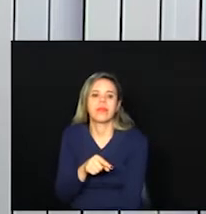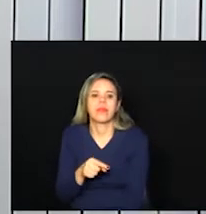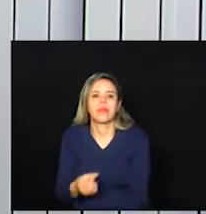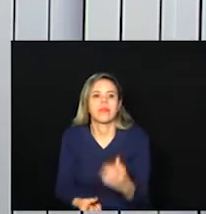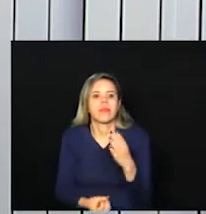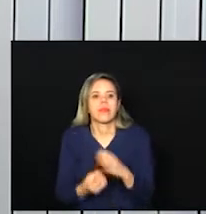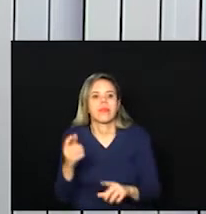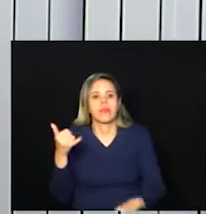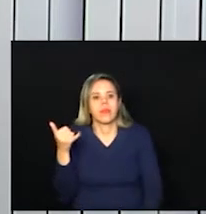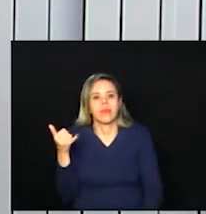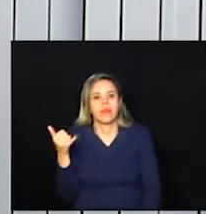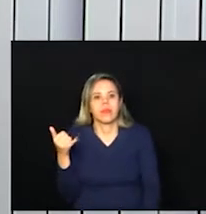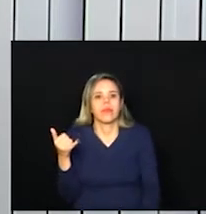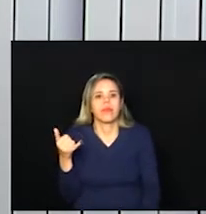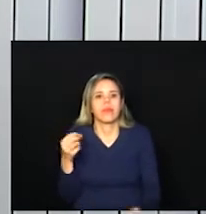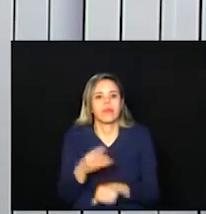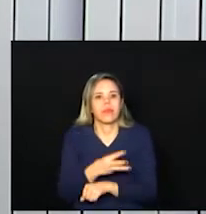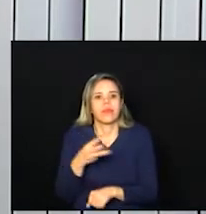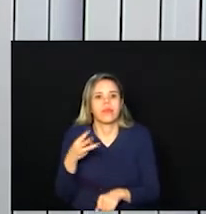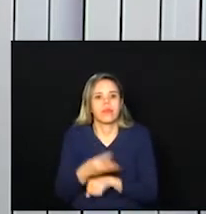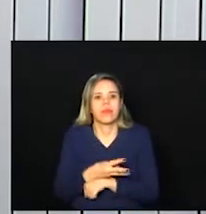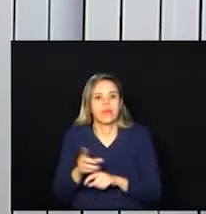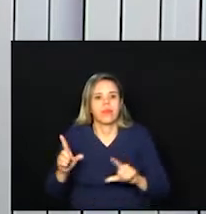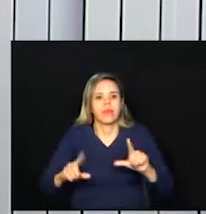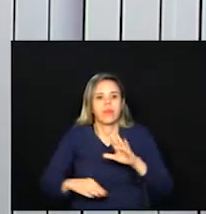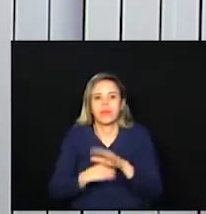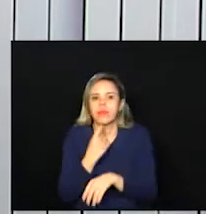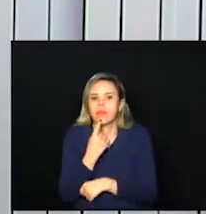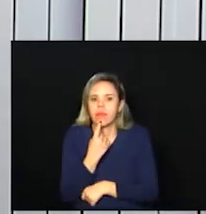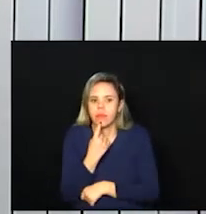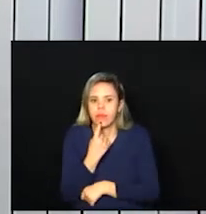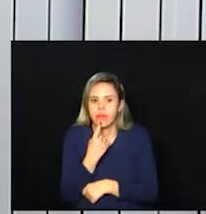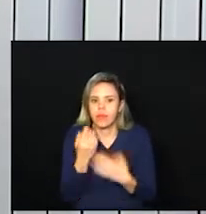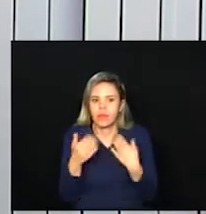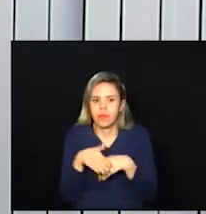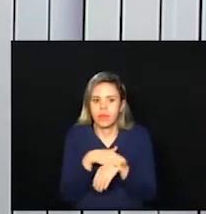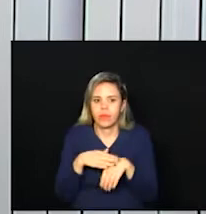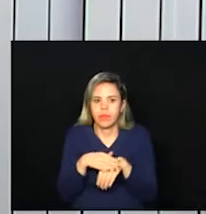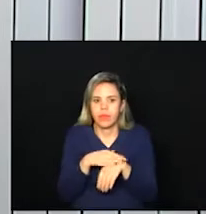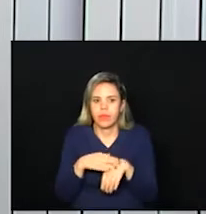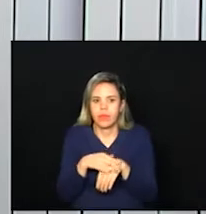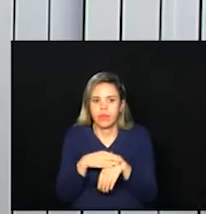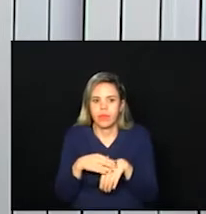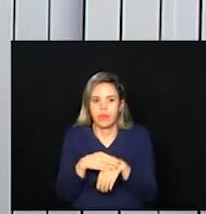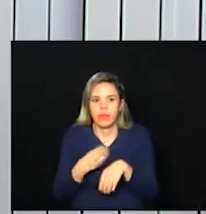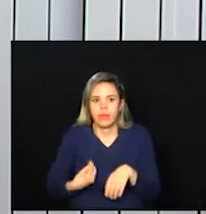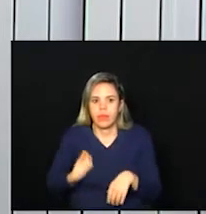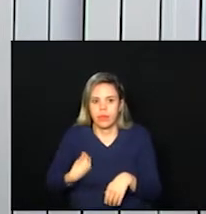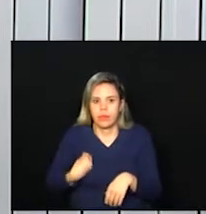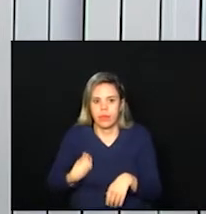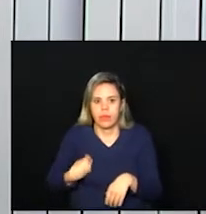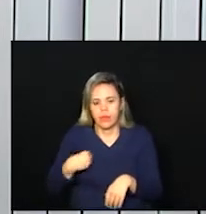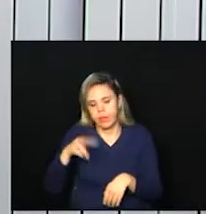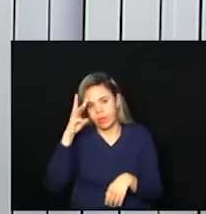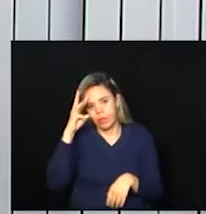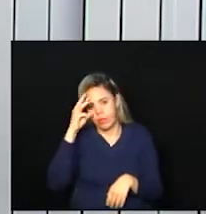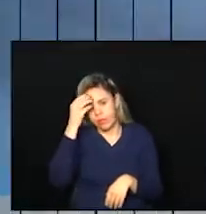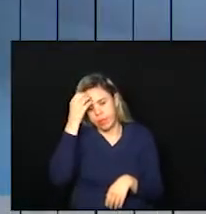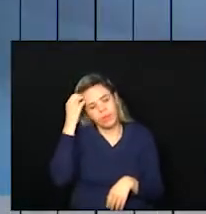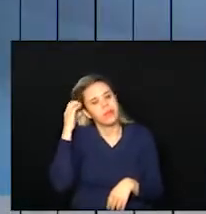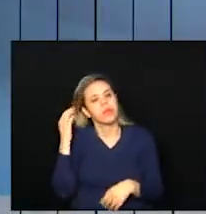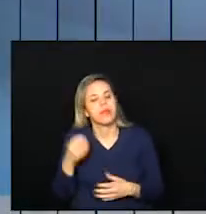na tela do seu celular o WhatsApp da TV Câmara Campinas. Você aperta que a gente conversa ao vivo nesta